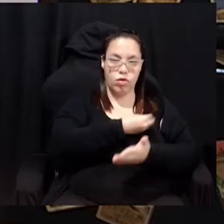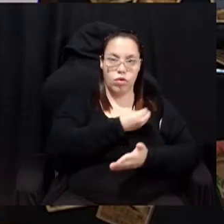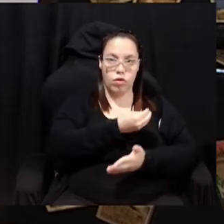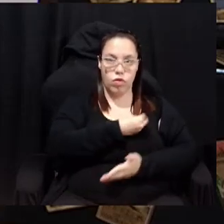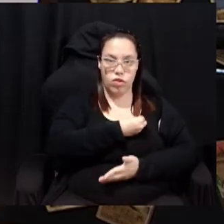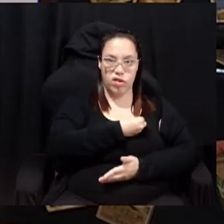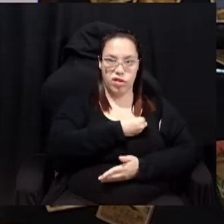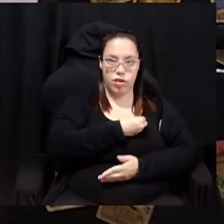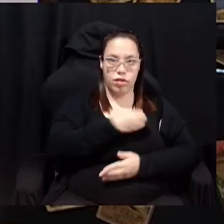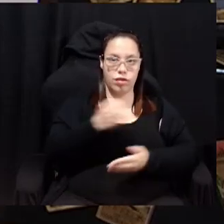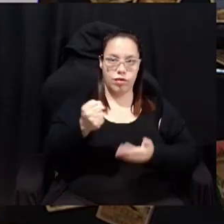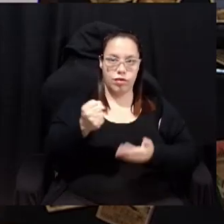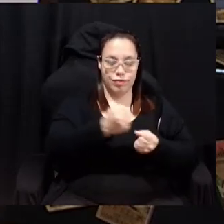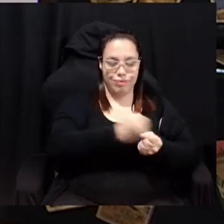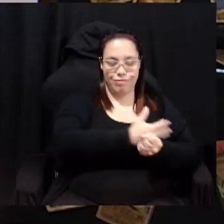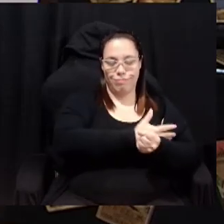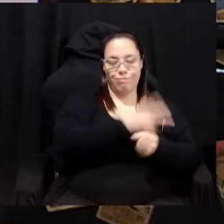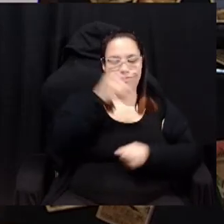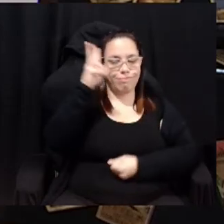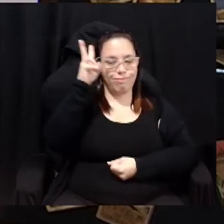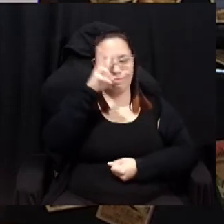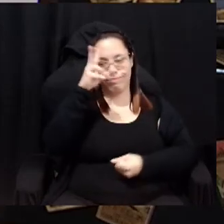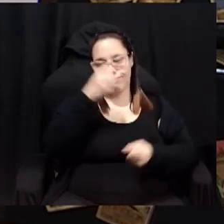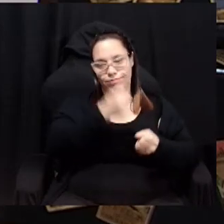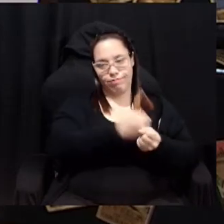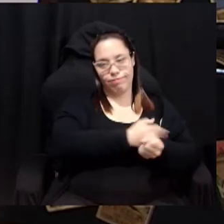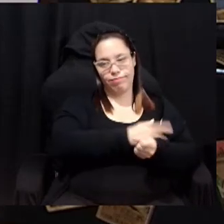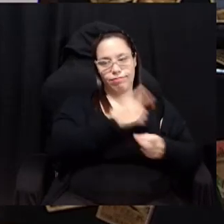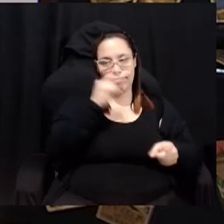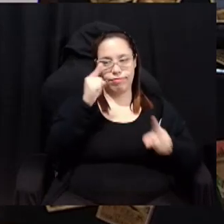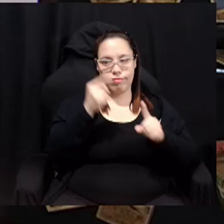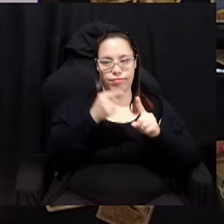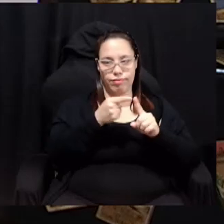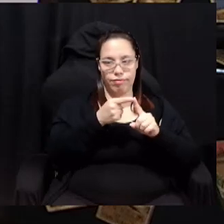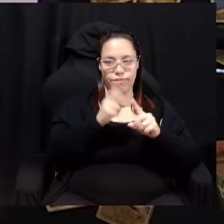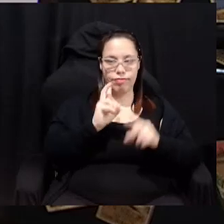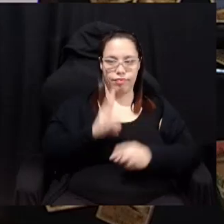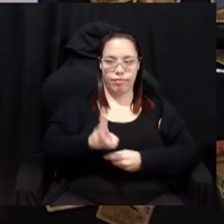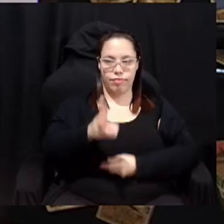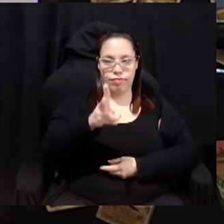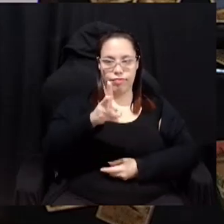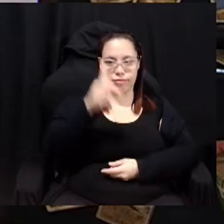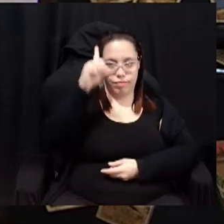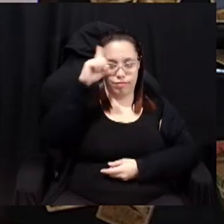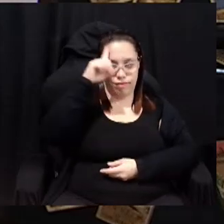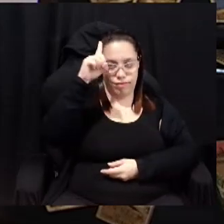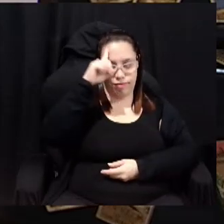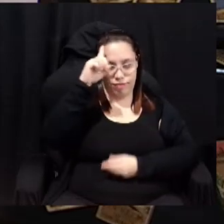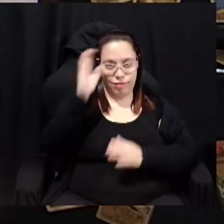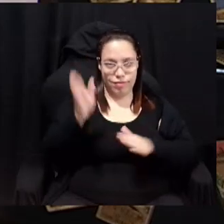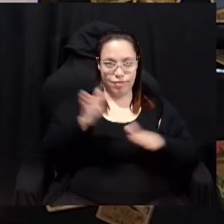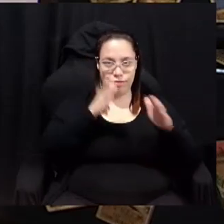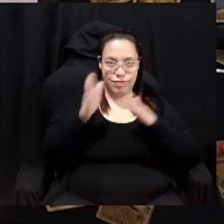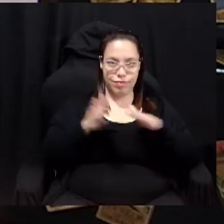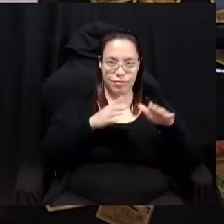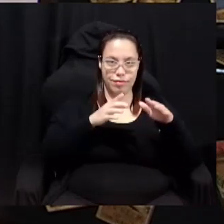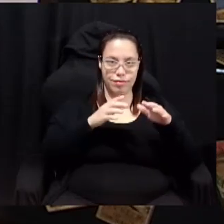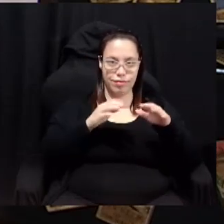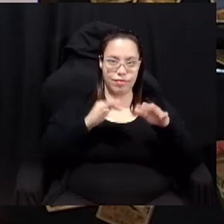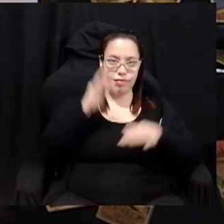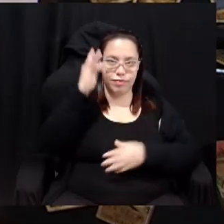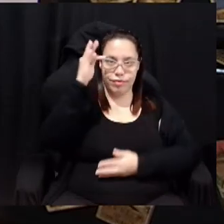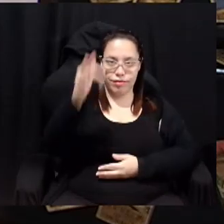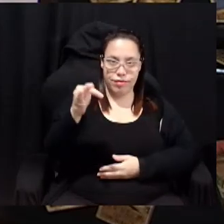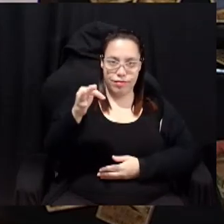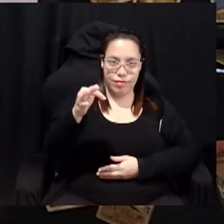emociona, cada história emociona. Isso é um propósito que me faz continuar cada dia produzindo. Os planos futuros é ficar